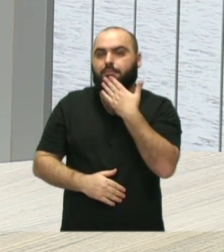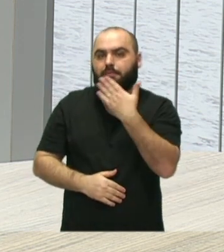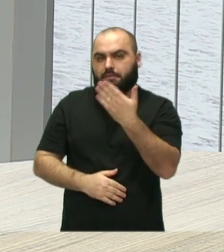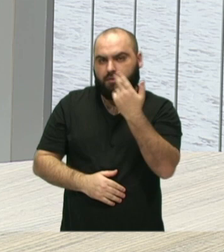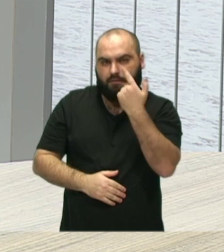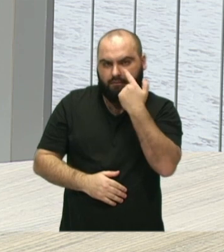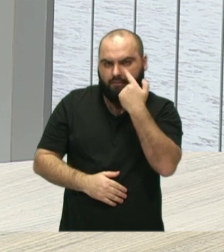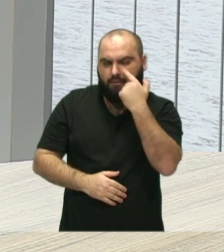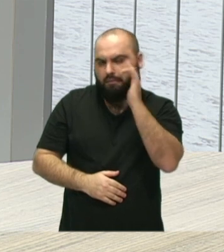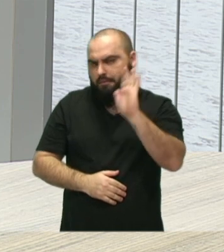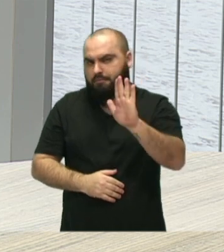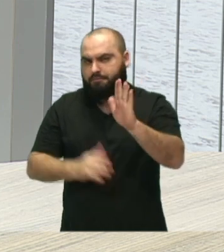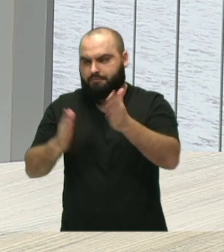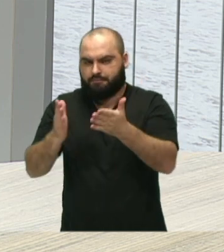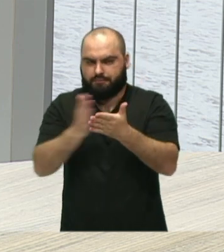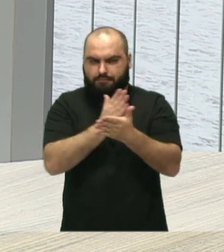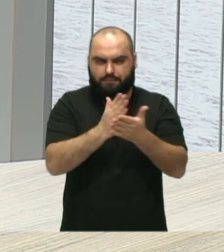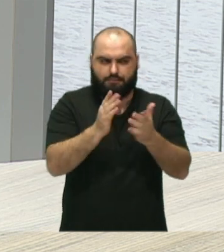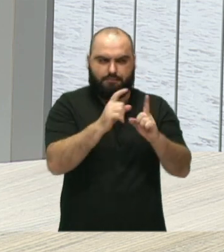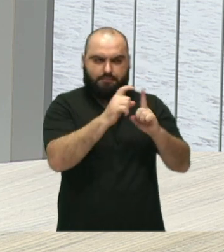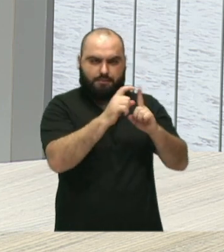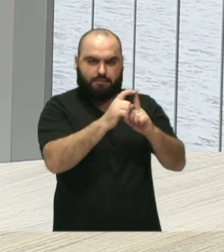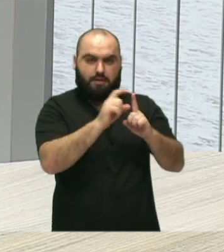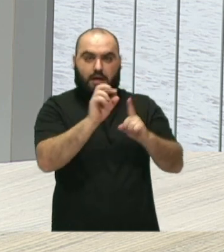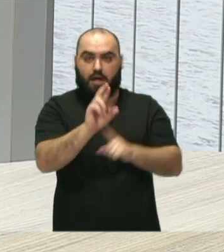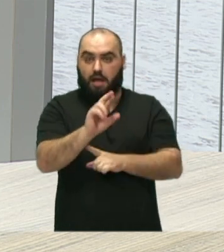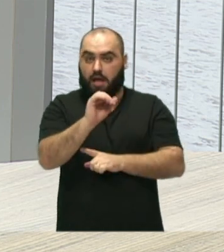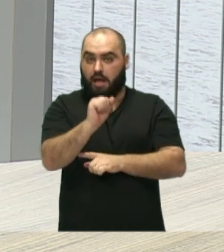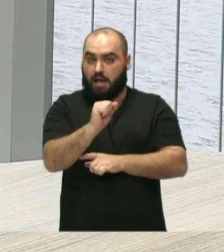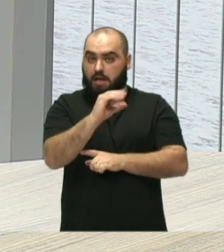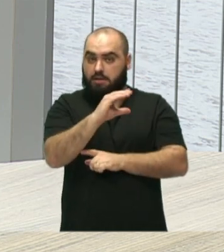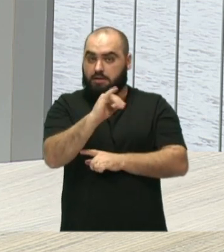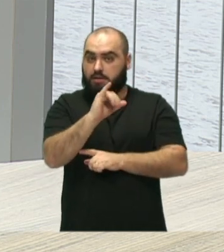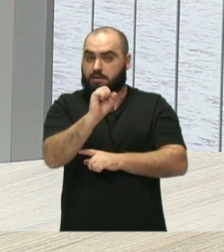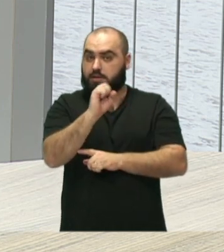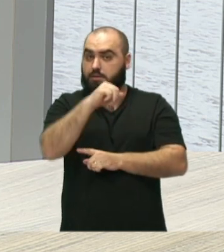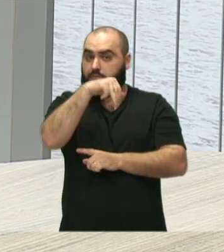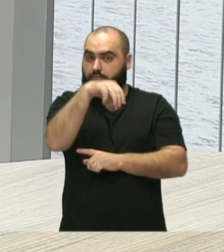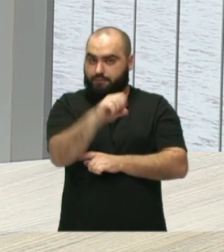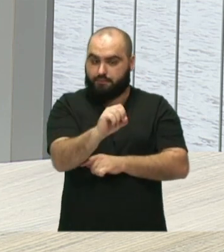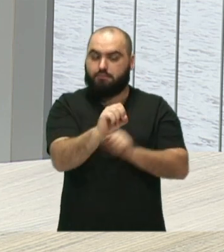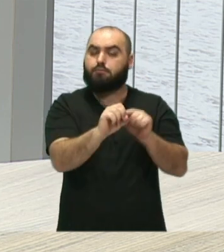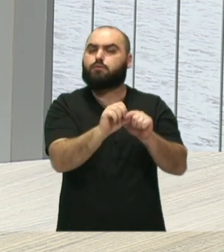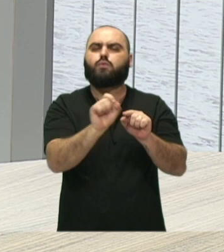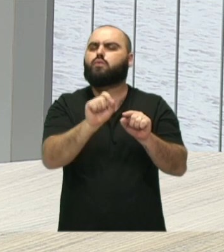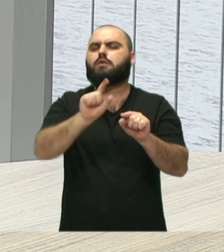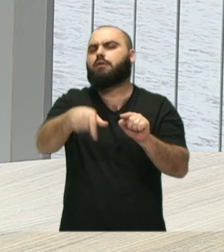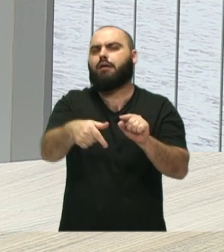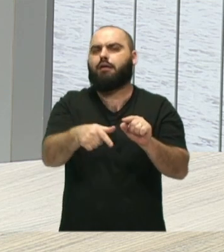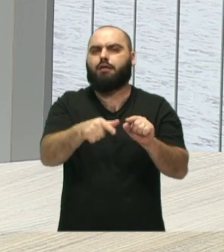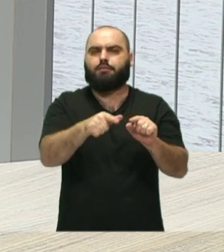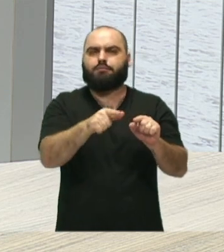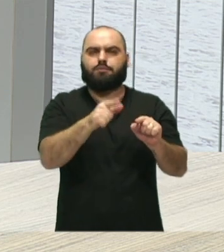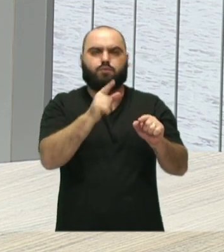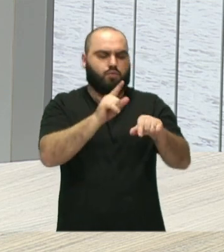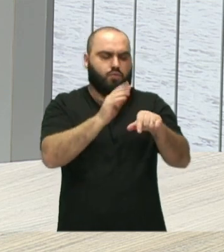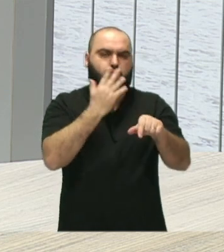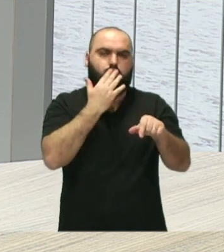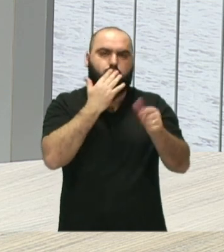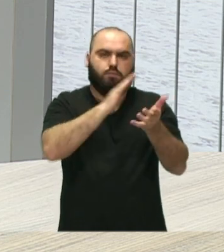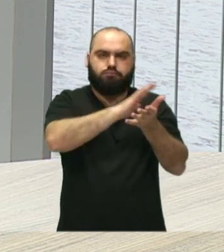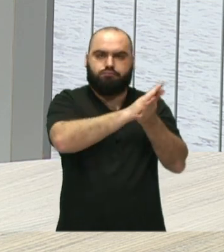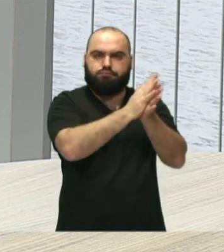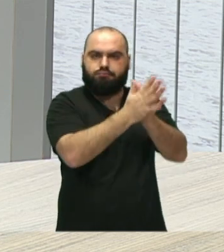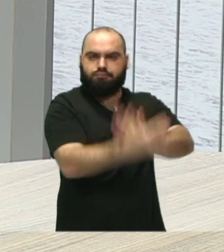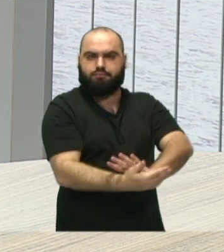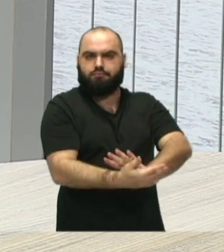diferença entre os conceitos. Quando a gente fala de racismo, racismo é uma condição em que uma raça se sobrepõe à outra